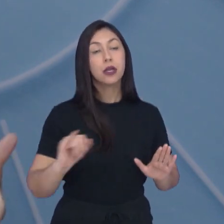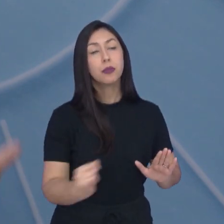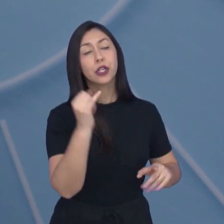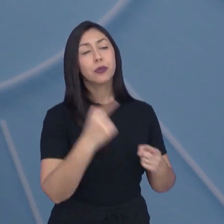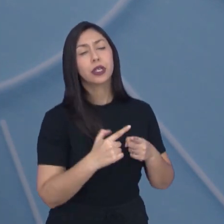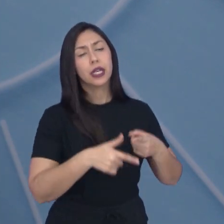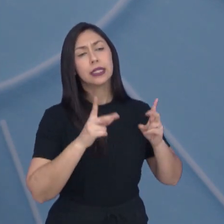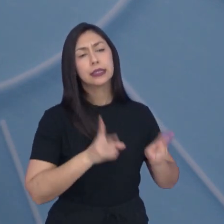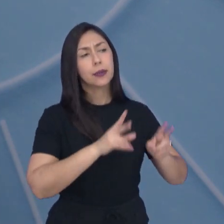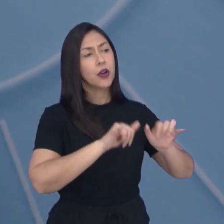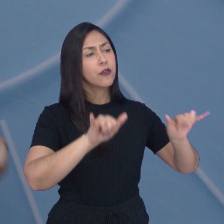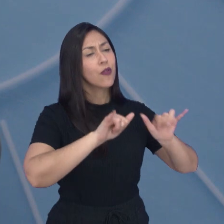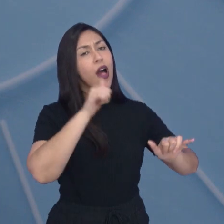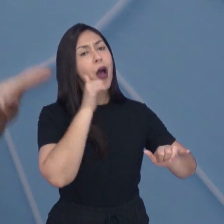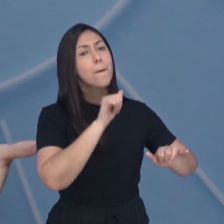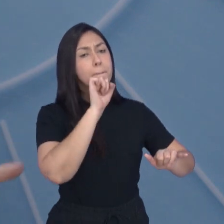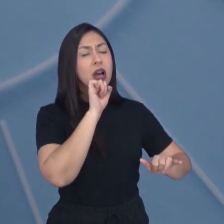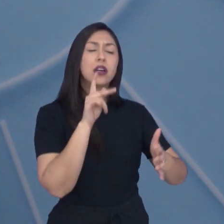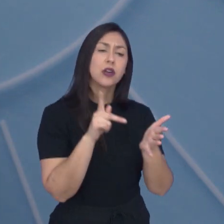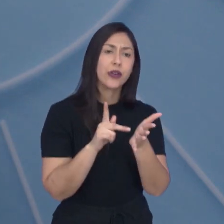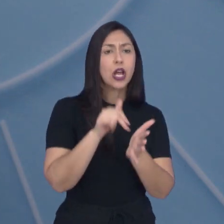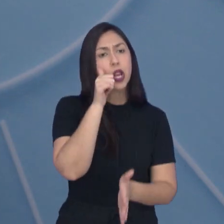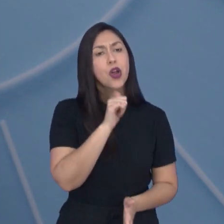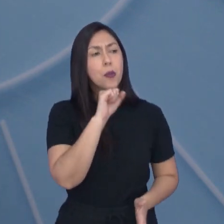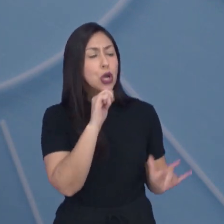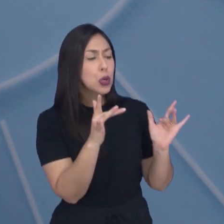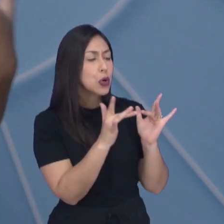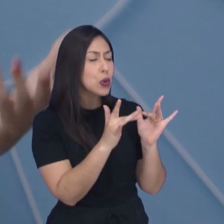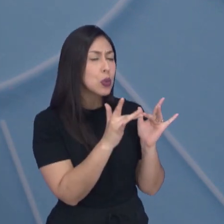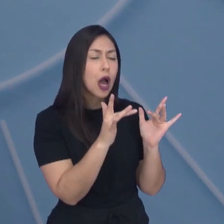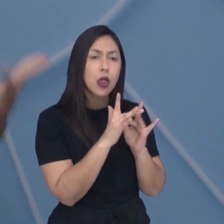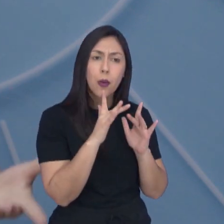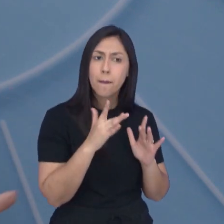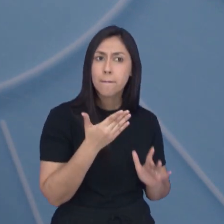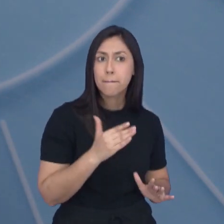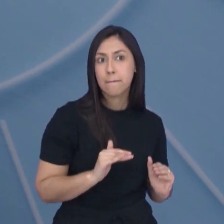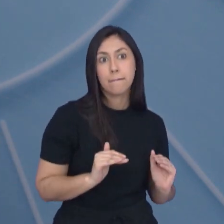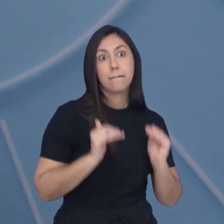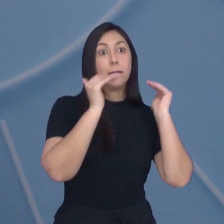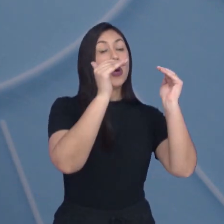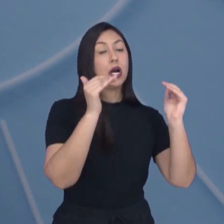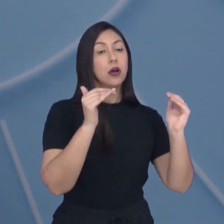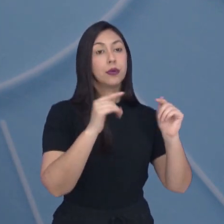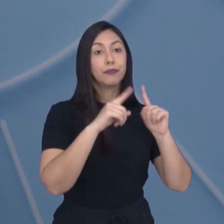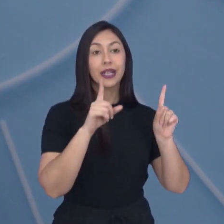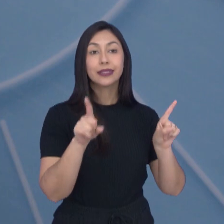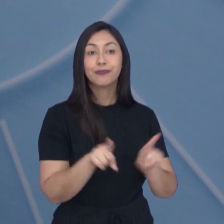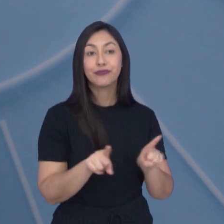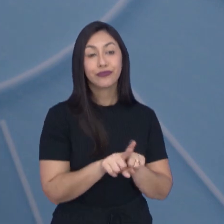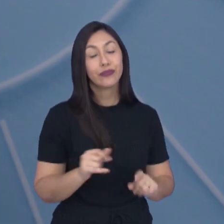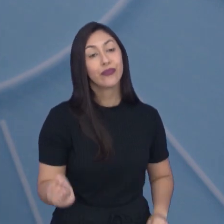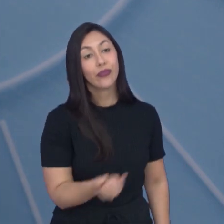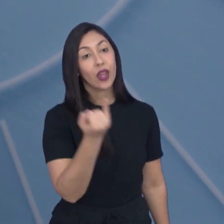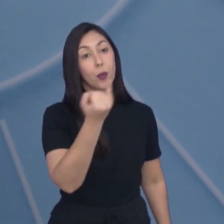mãe, e realmente ela tem esse vínculo mais próximo com o bebê nos primeiros meses, primeiro ano de vida, mas é importante a gente